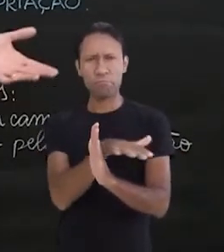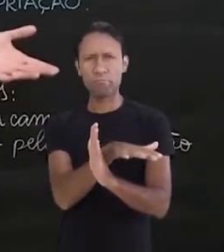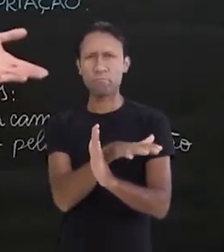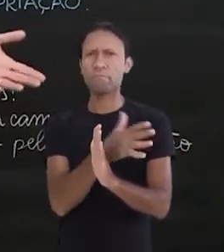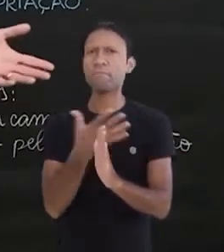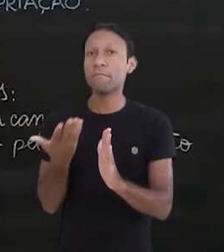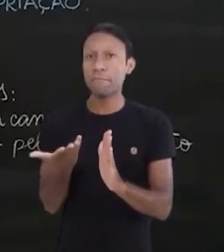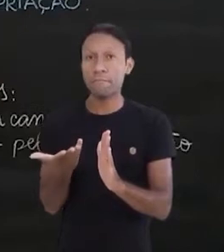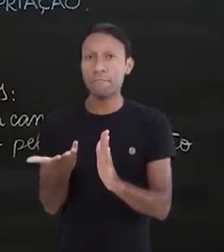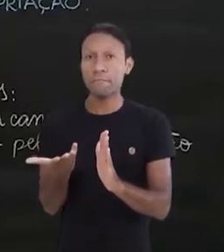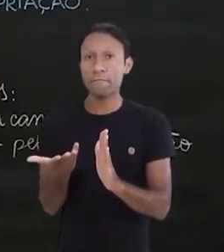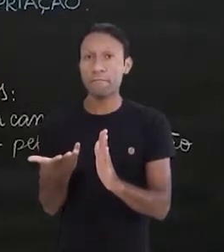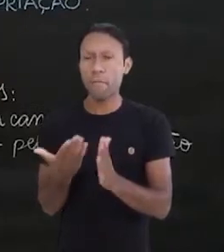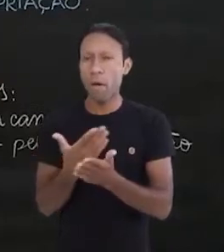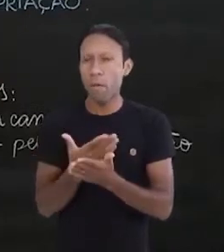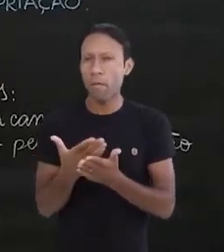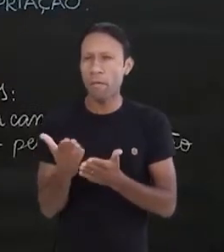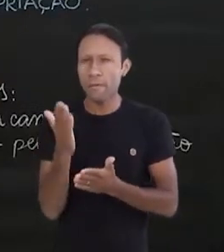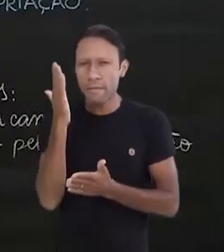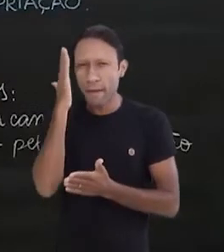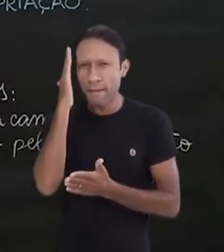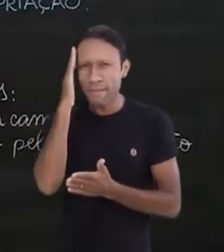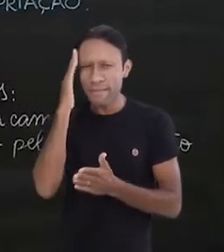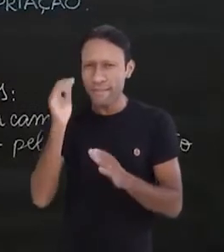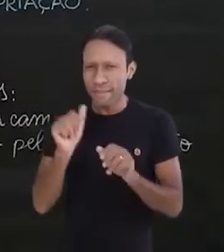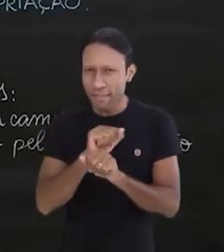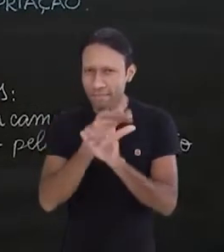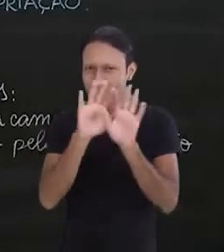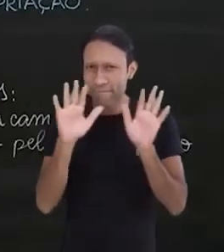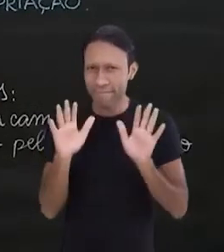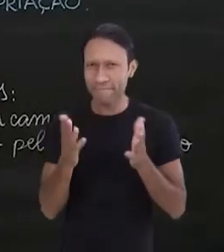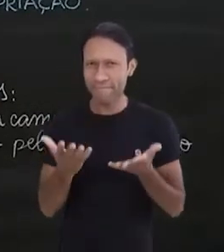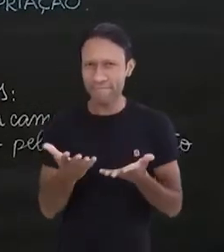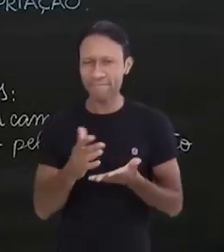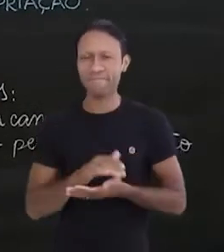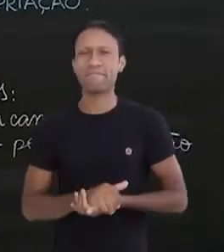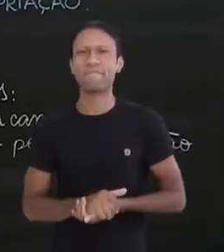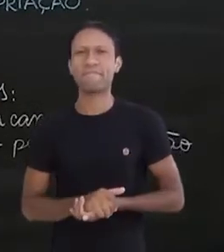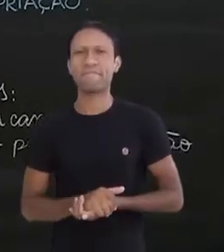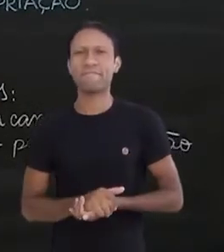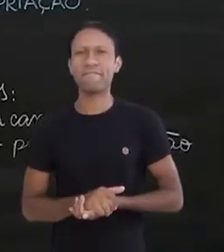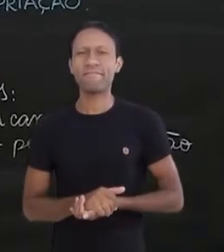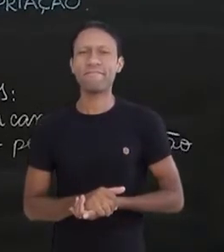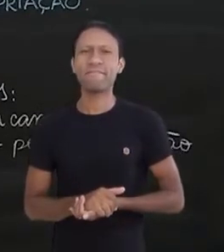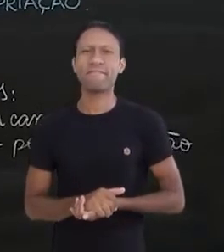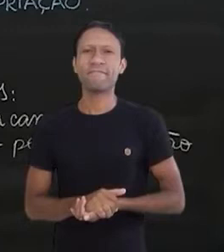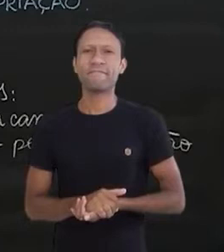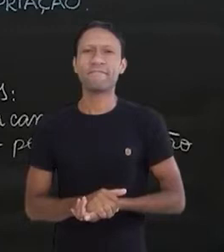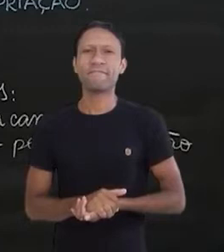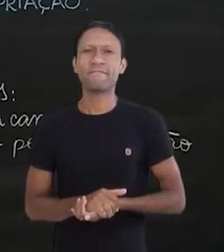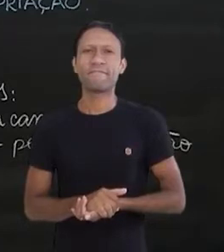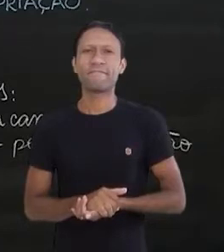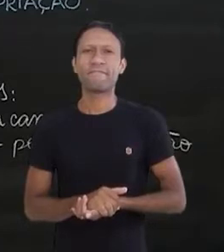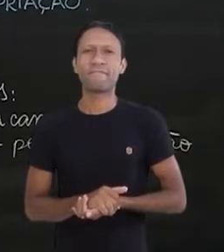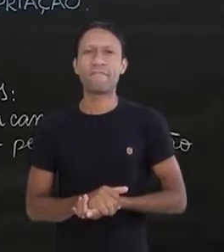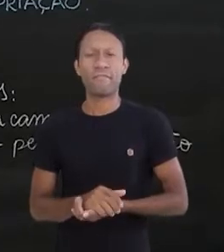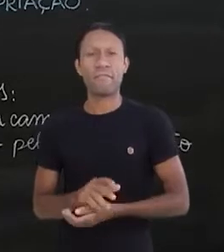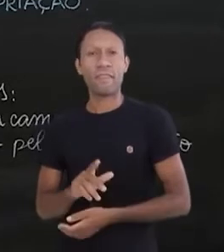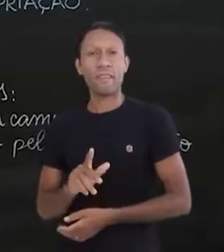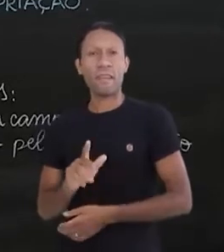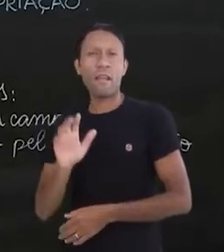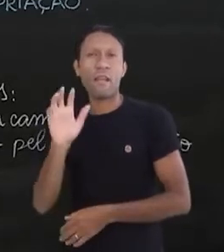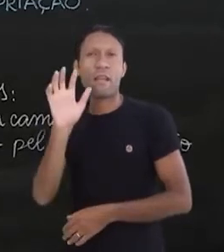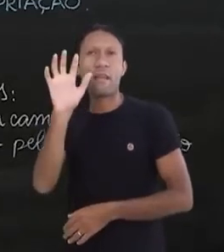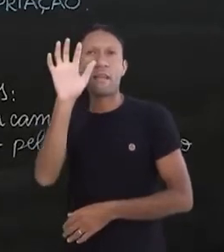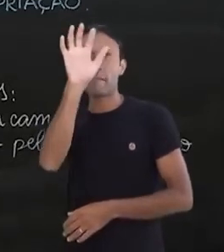região? Vamos começar a delimitar todos esses espaços aí? Bom, região